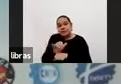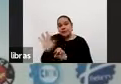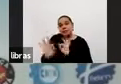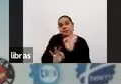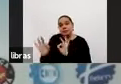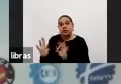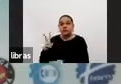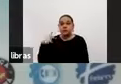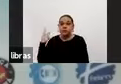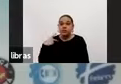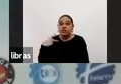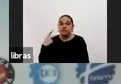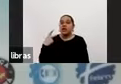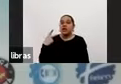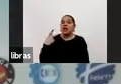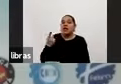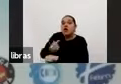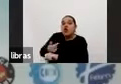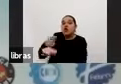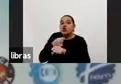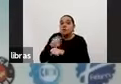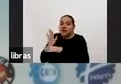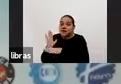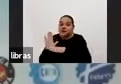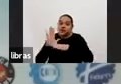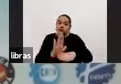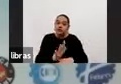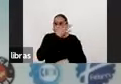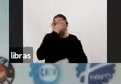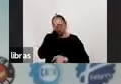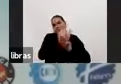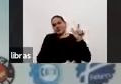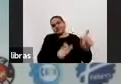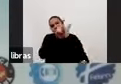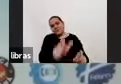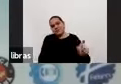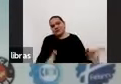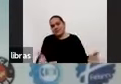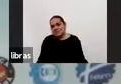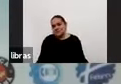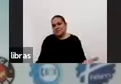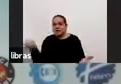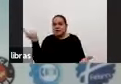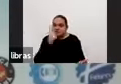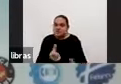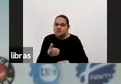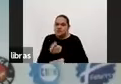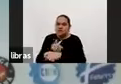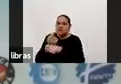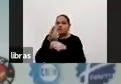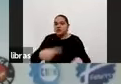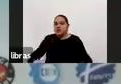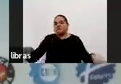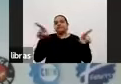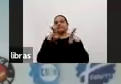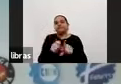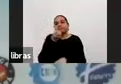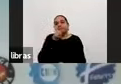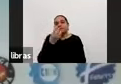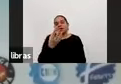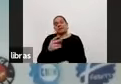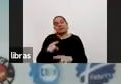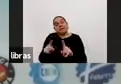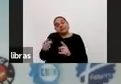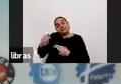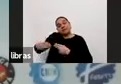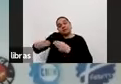econômicas que, não se, que sejam mais sociais, né, e menos liberais, se é que é possível, né, com um ministro da economia como o